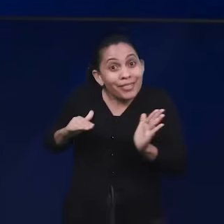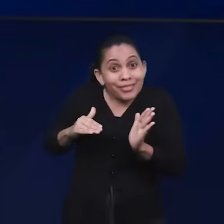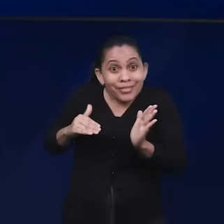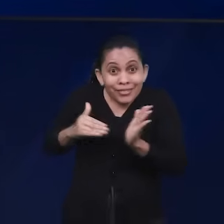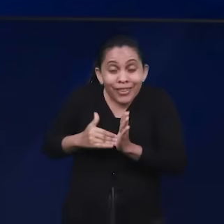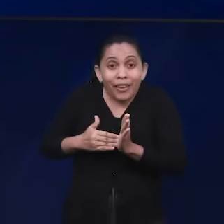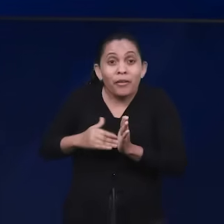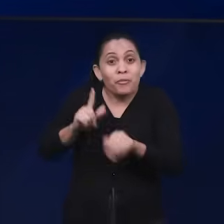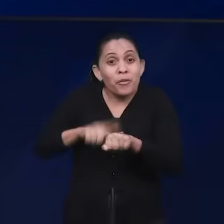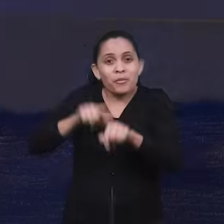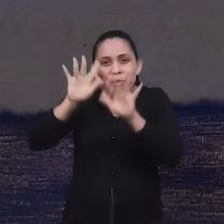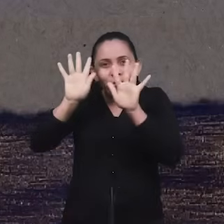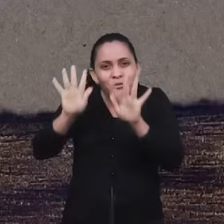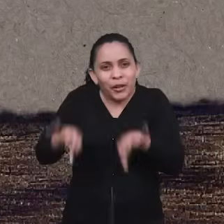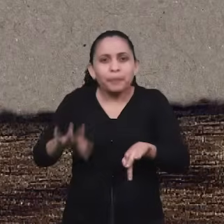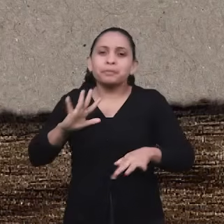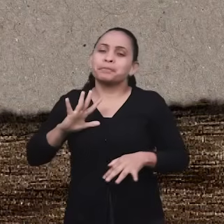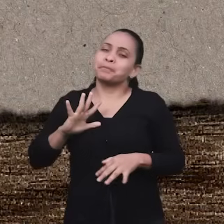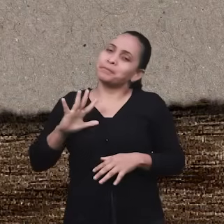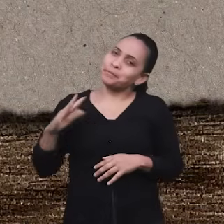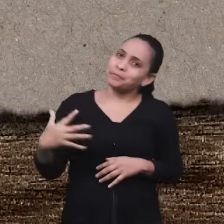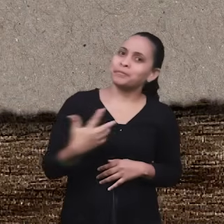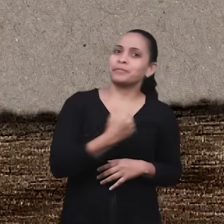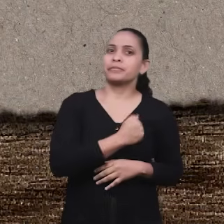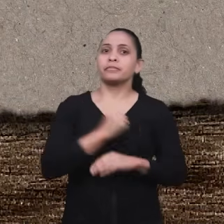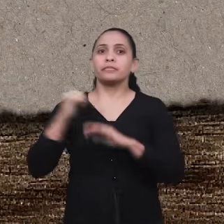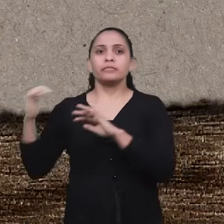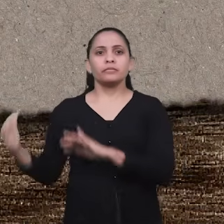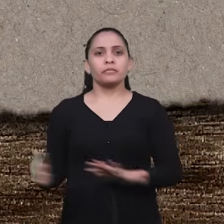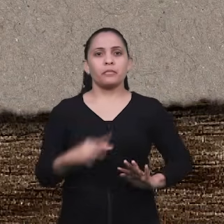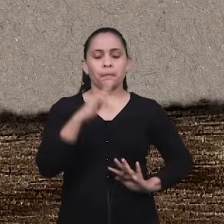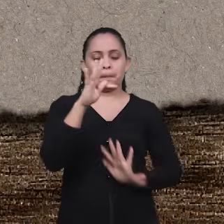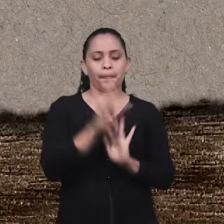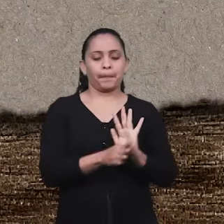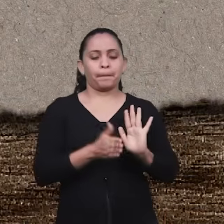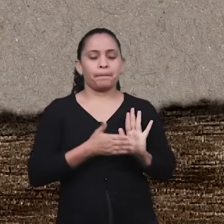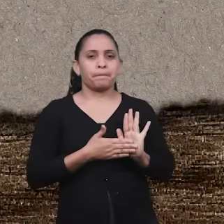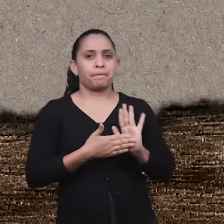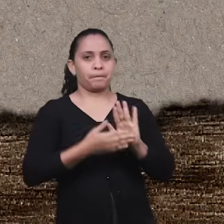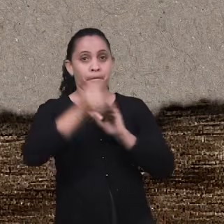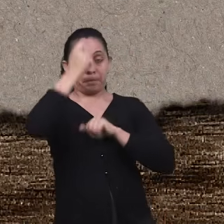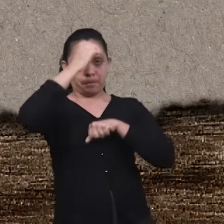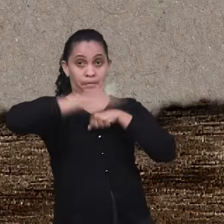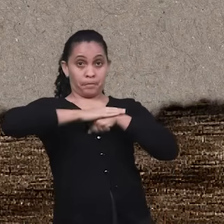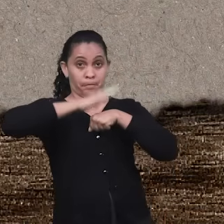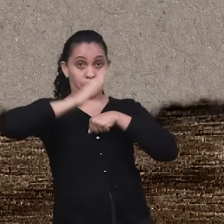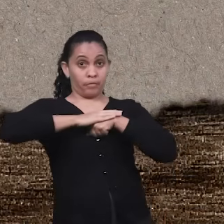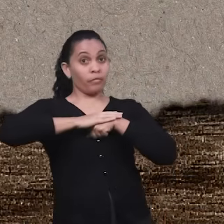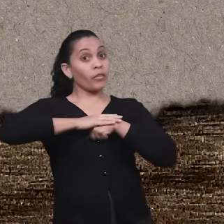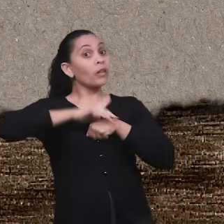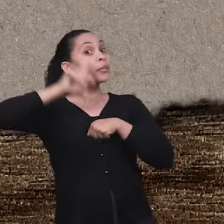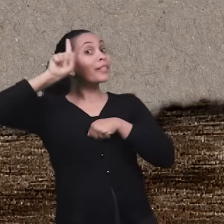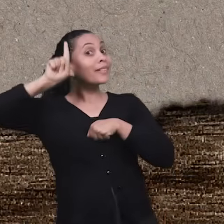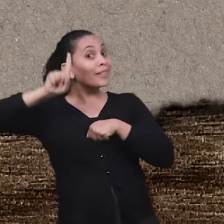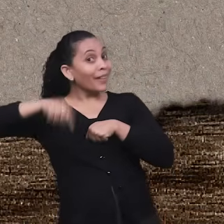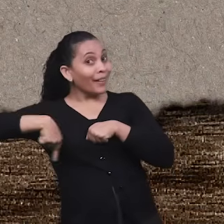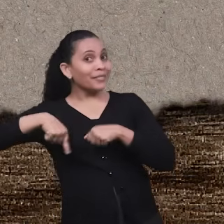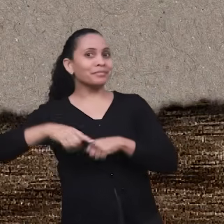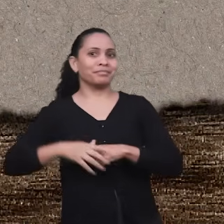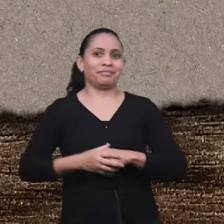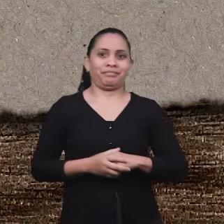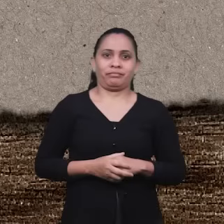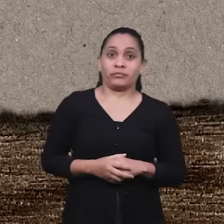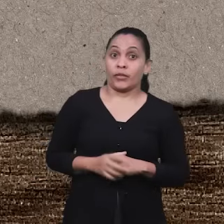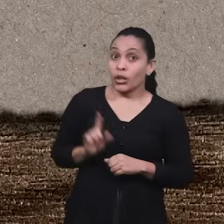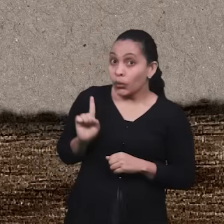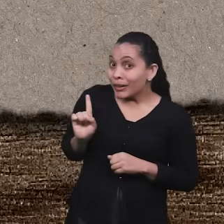ao texto bíblico, quando ele continua dizendo, diz o Senhor, o que é, observe,